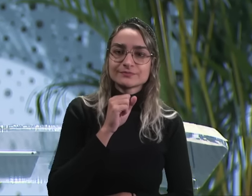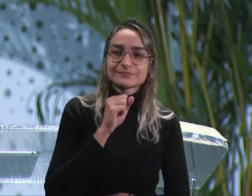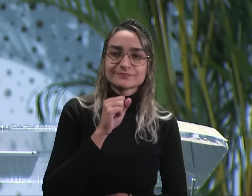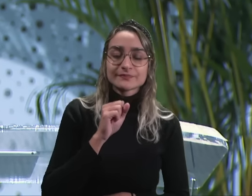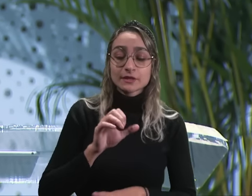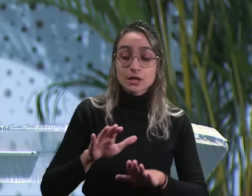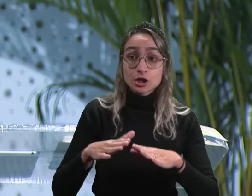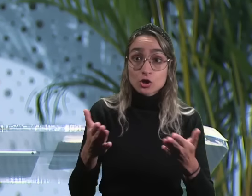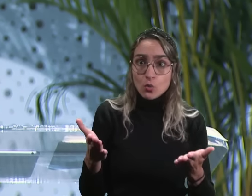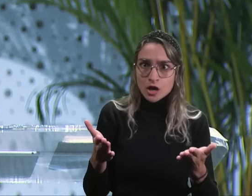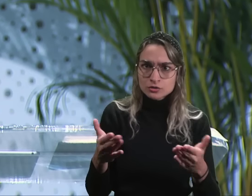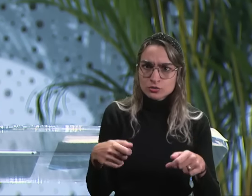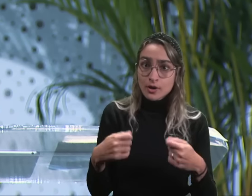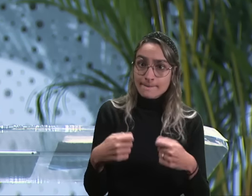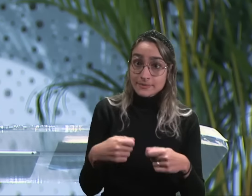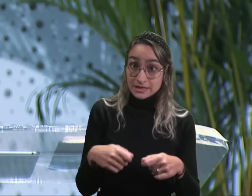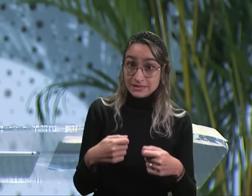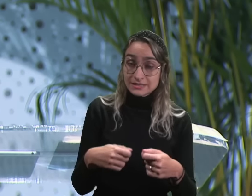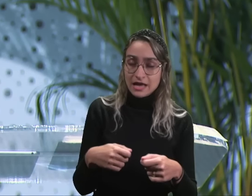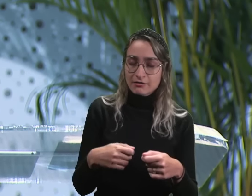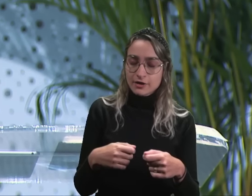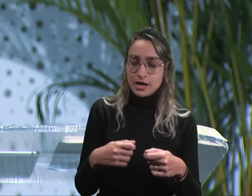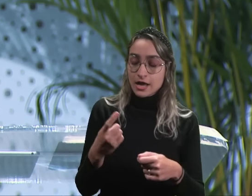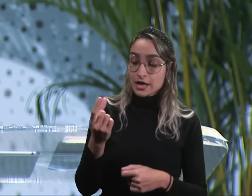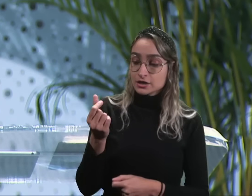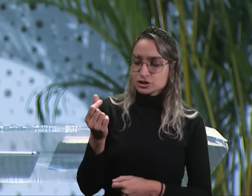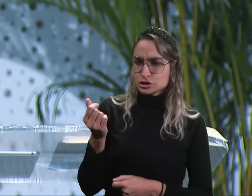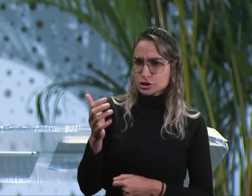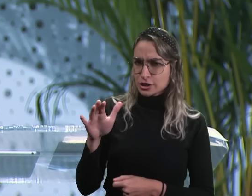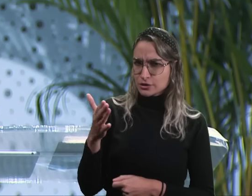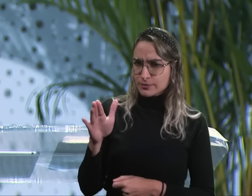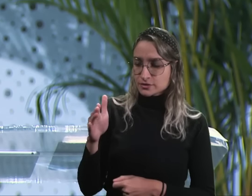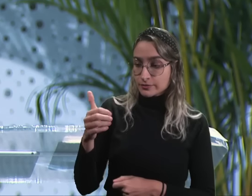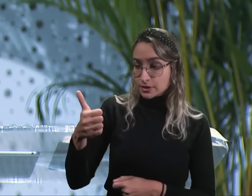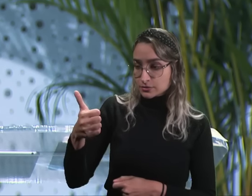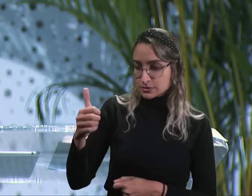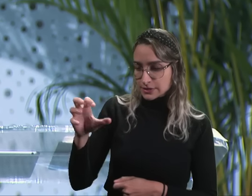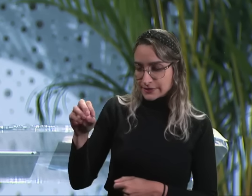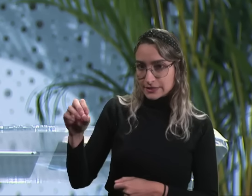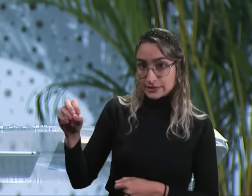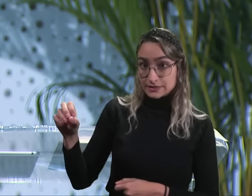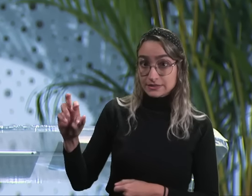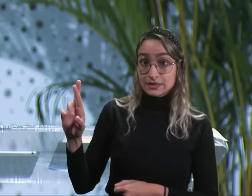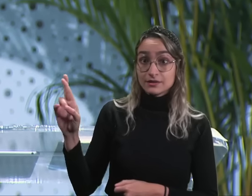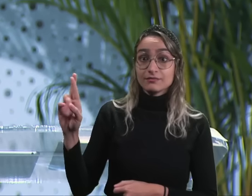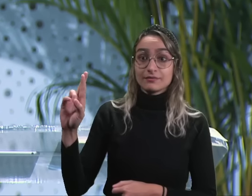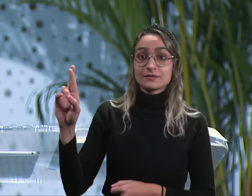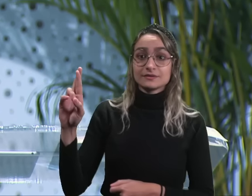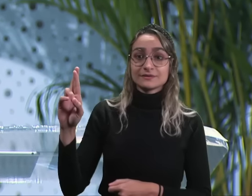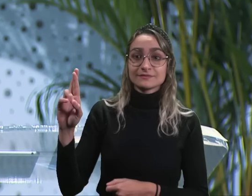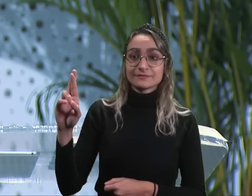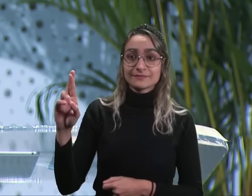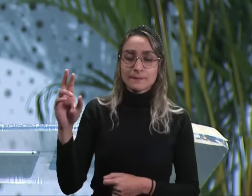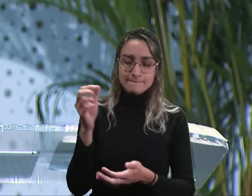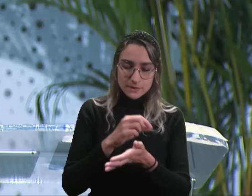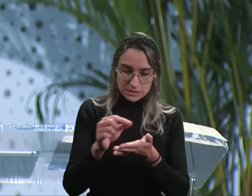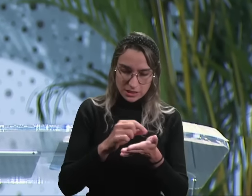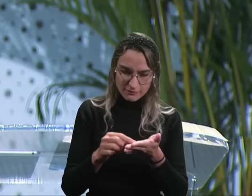100 no dia em que a publicação ficou pronta e ele disse ó só vou retirar com o dinheiro um